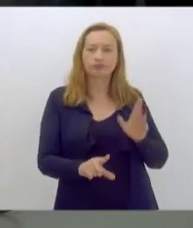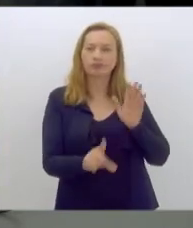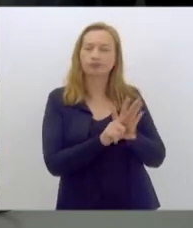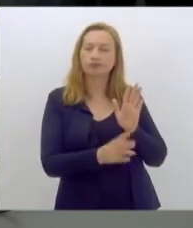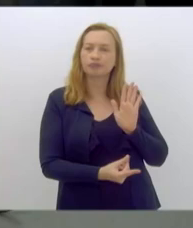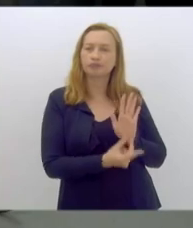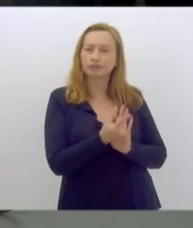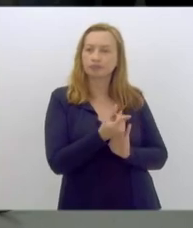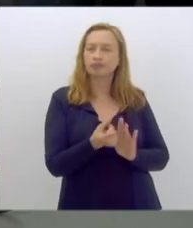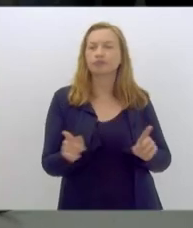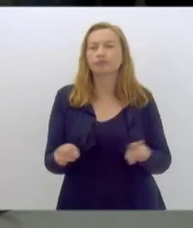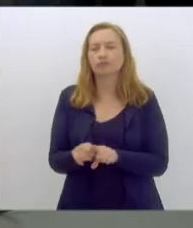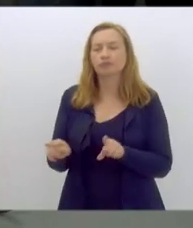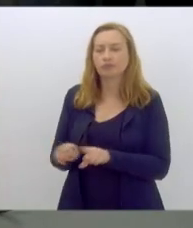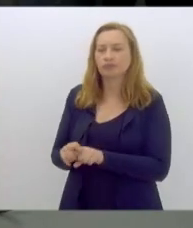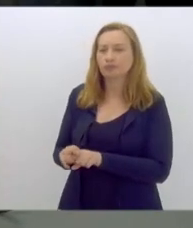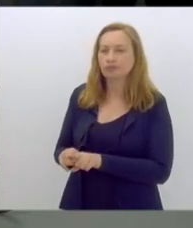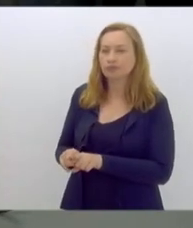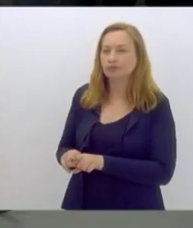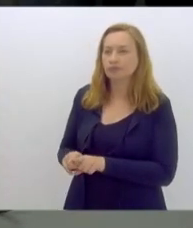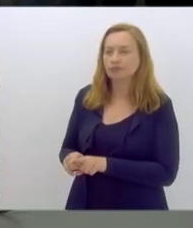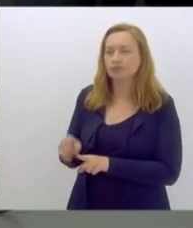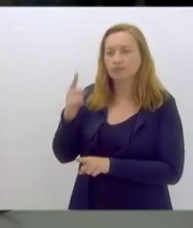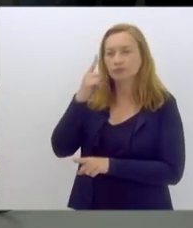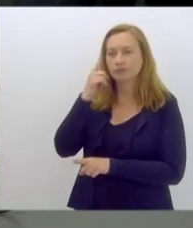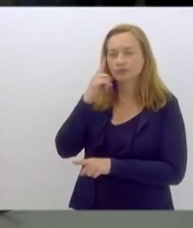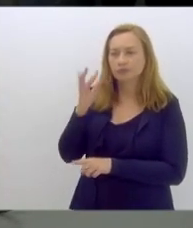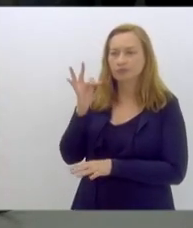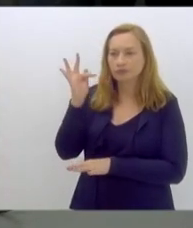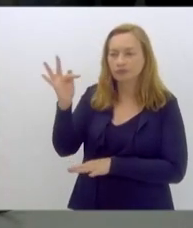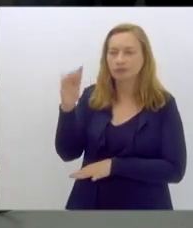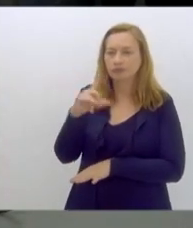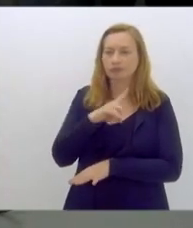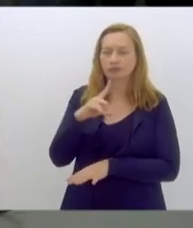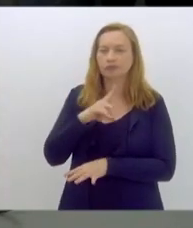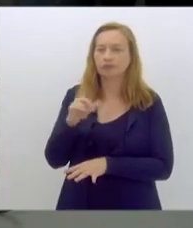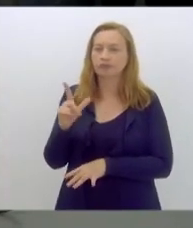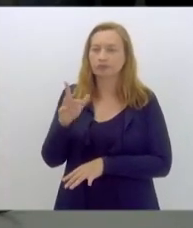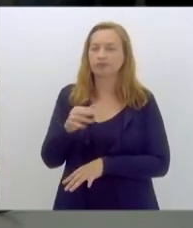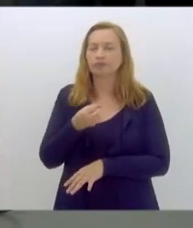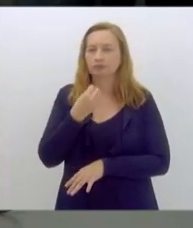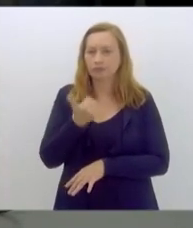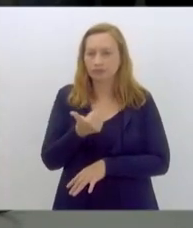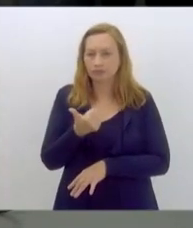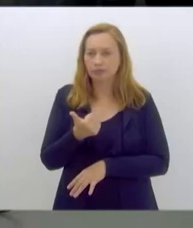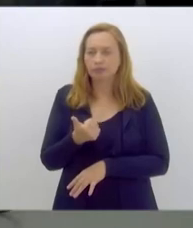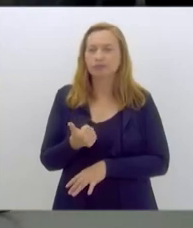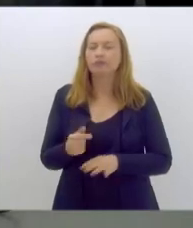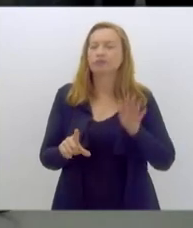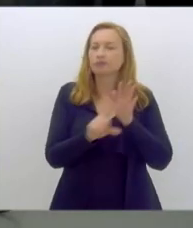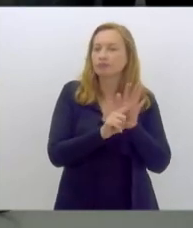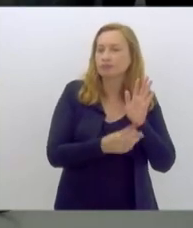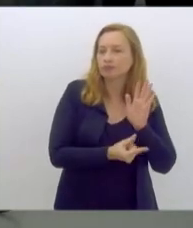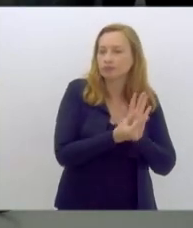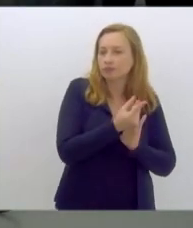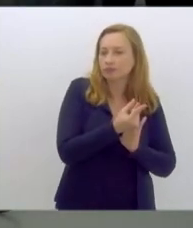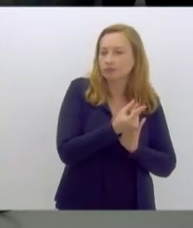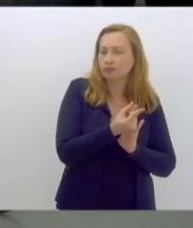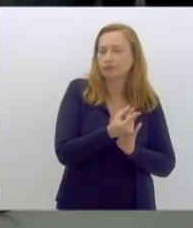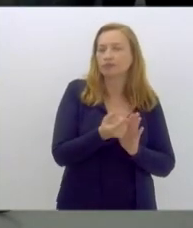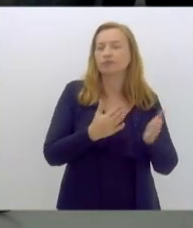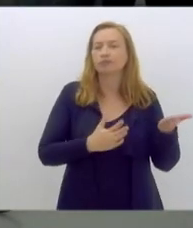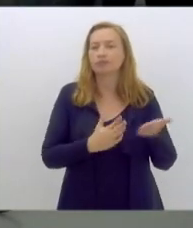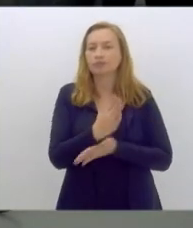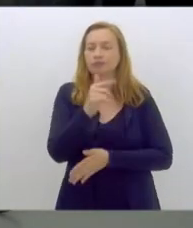quanto do ponto de vista da rede estimativa nós temos uma diferença Positiva em relação à lua que foi